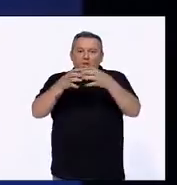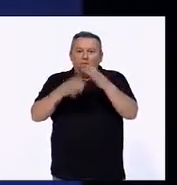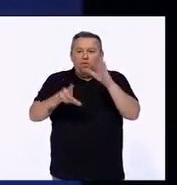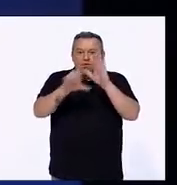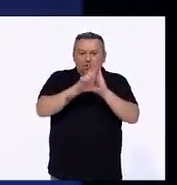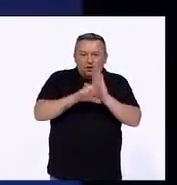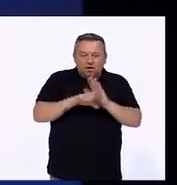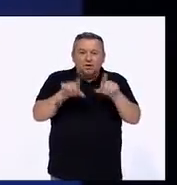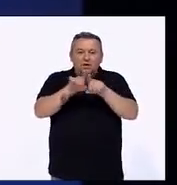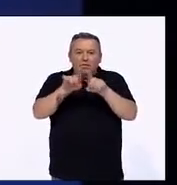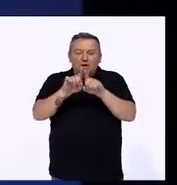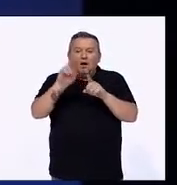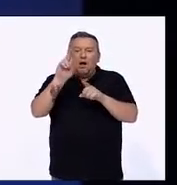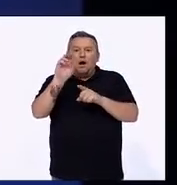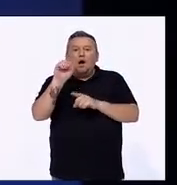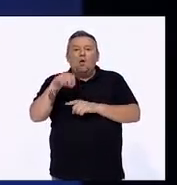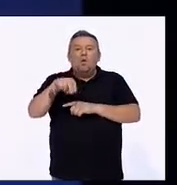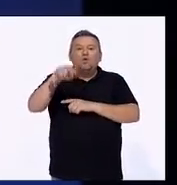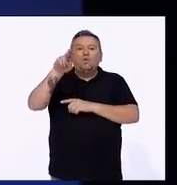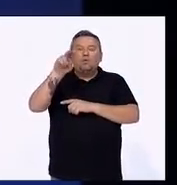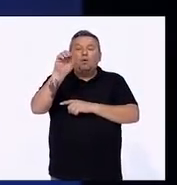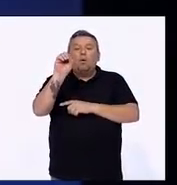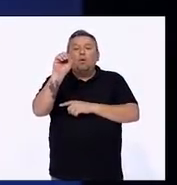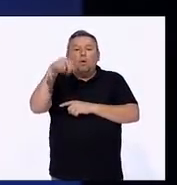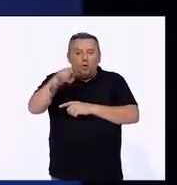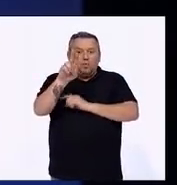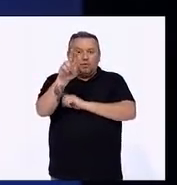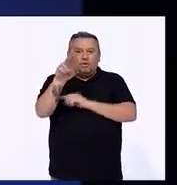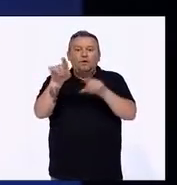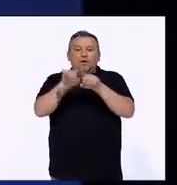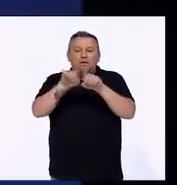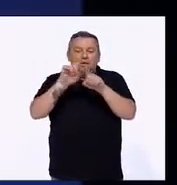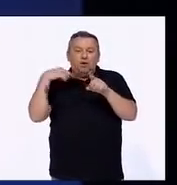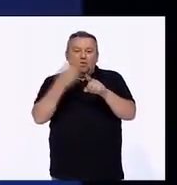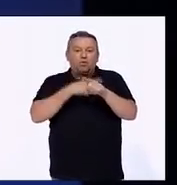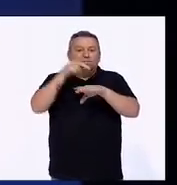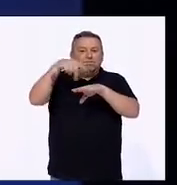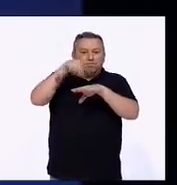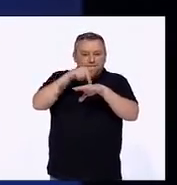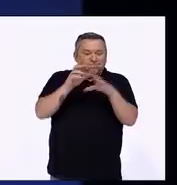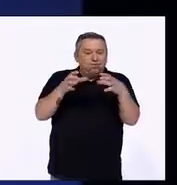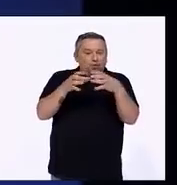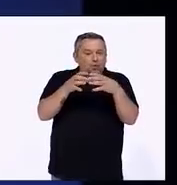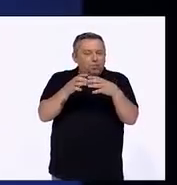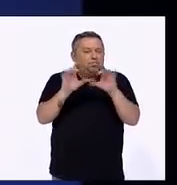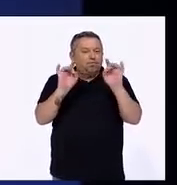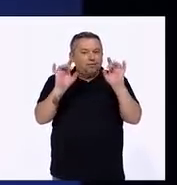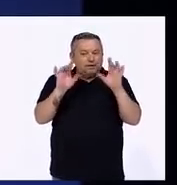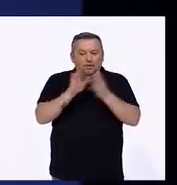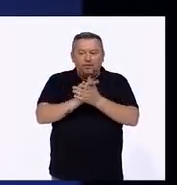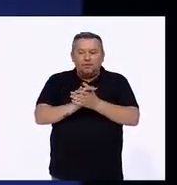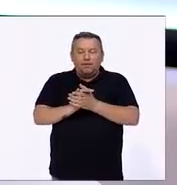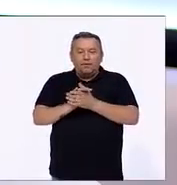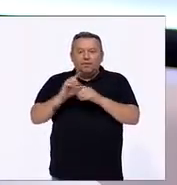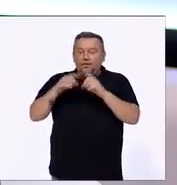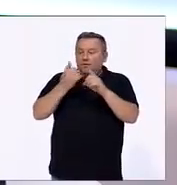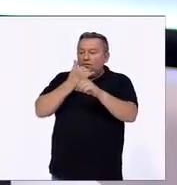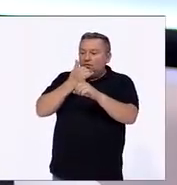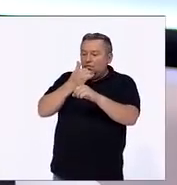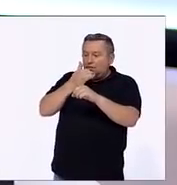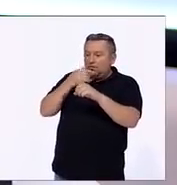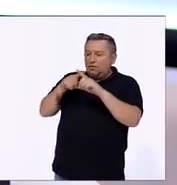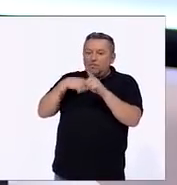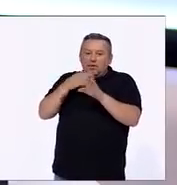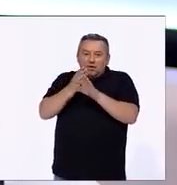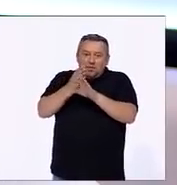inclusive das Nações Unidas. Né? Então, nós nos somamos ao seleto grupo de países, seleto mesmo, que não cumpre... Desculpa interromper, mas para uma parcela